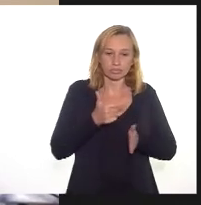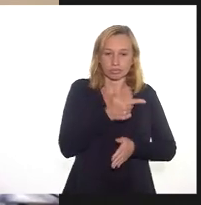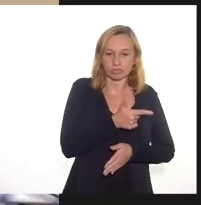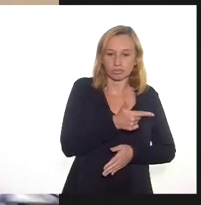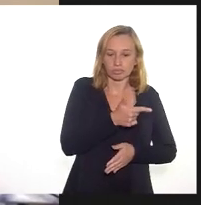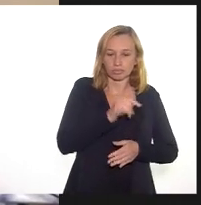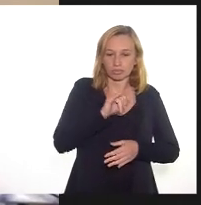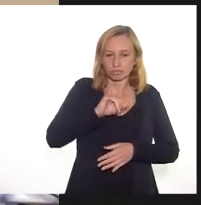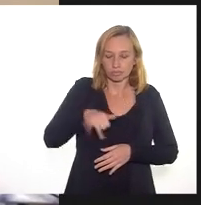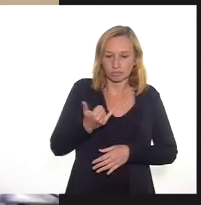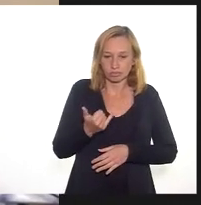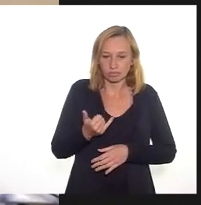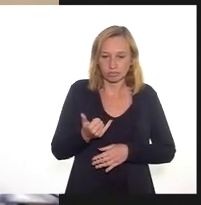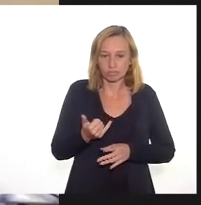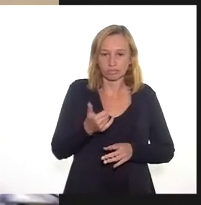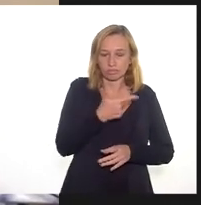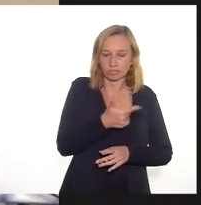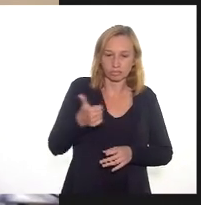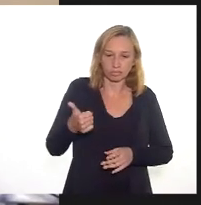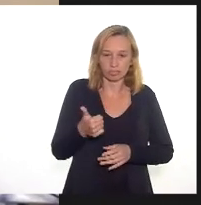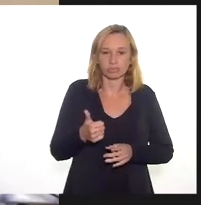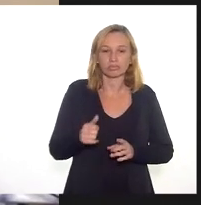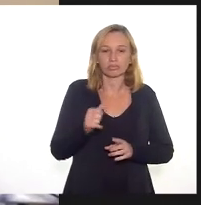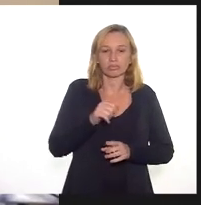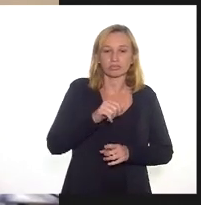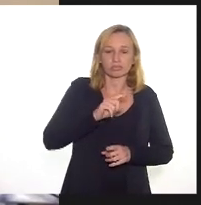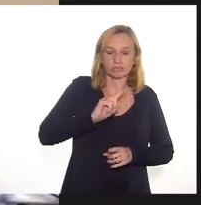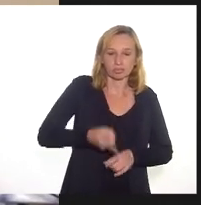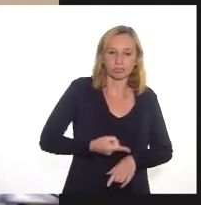2021, que mostrou que